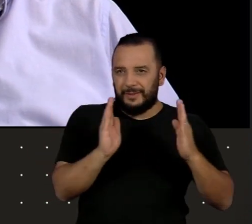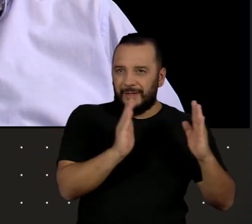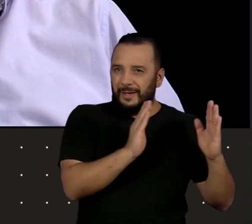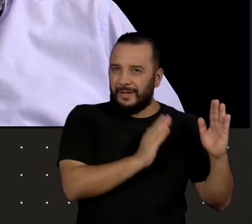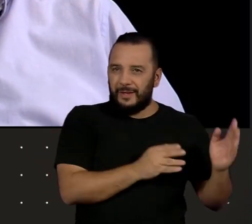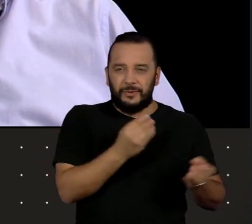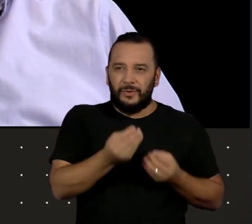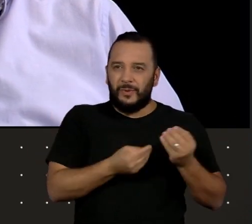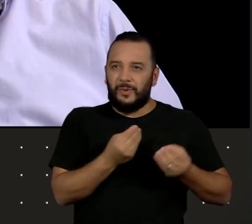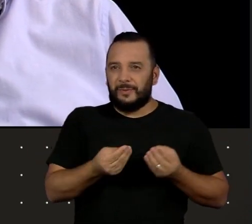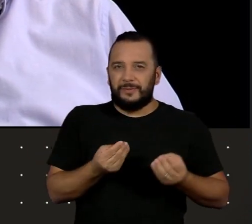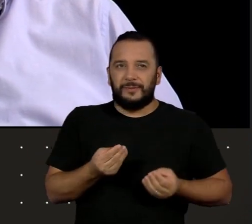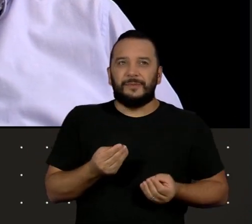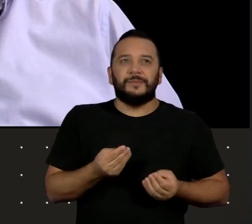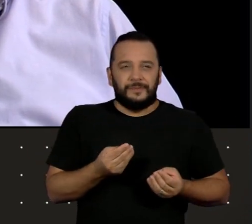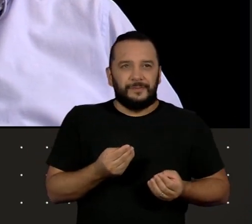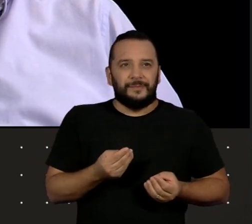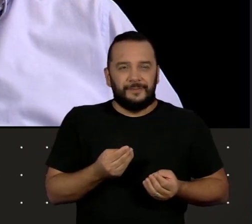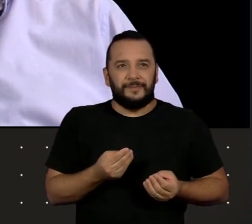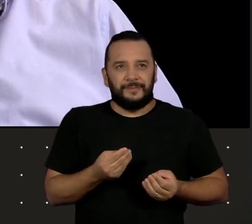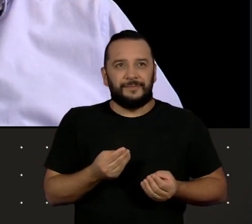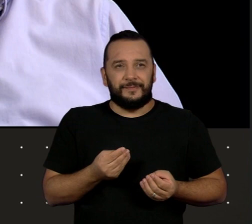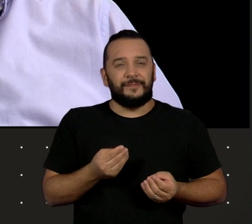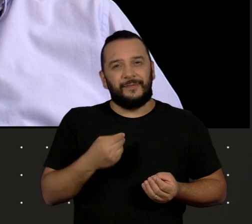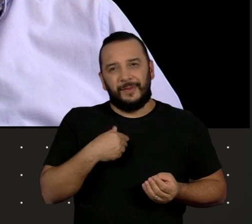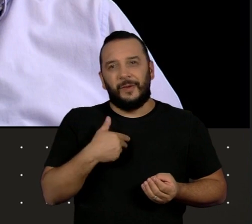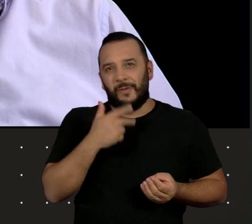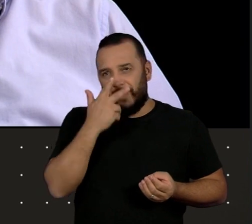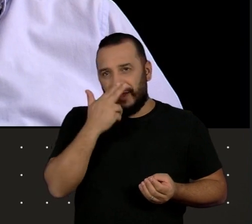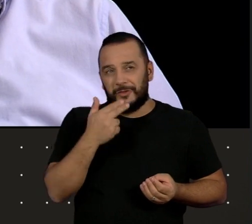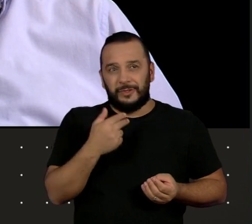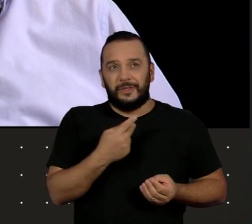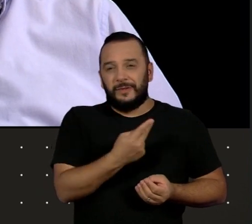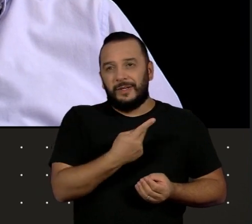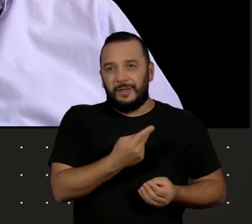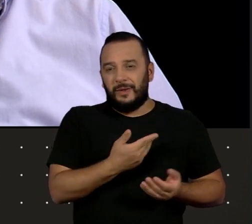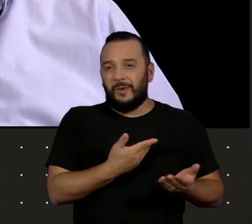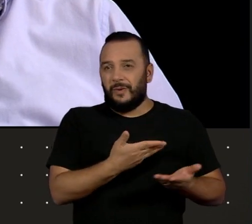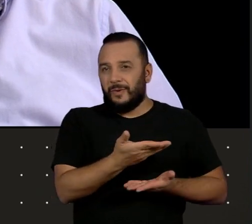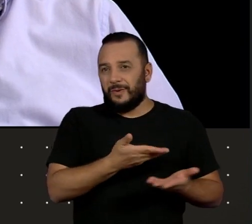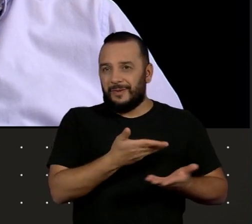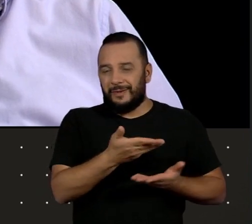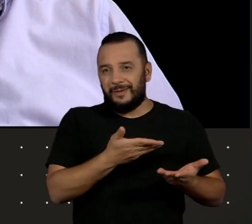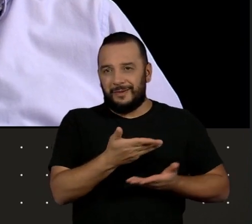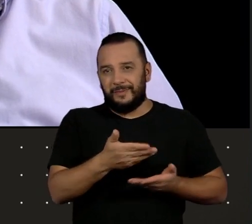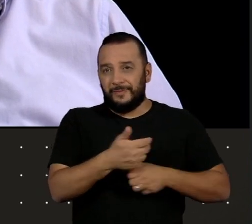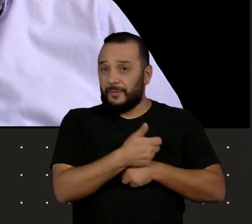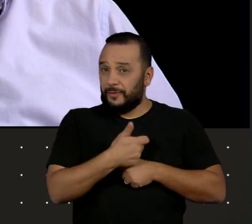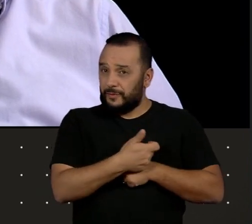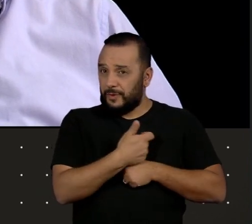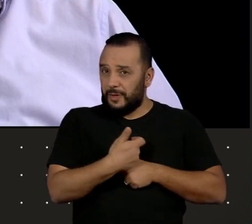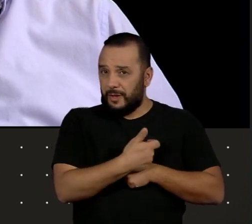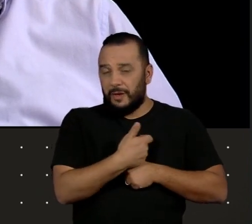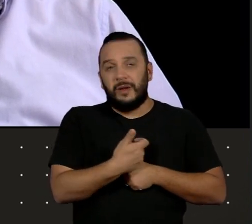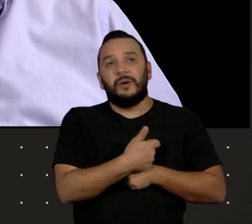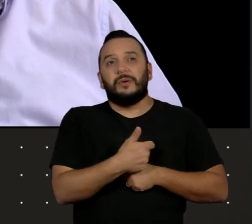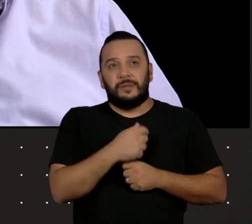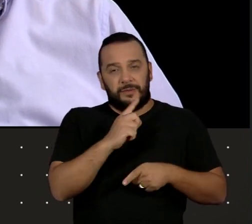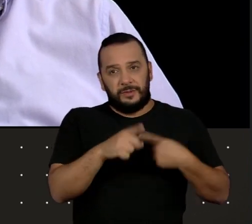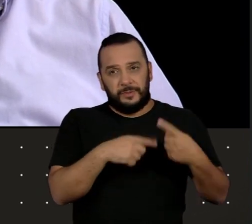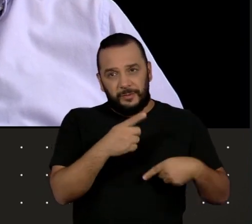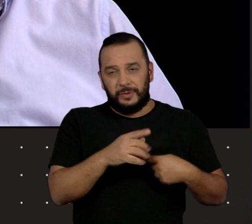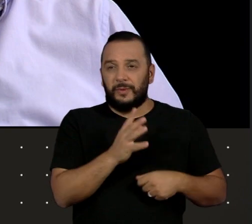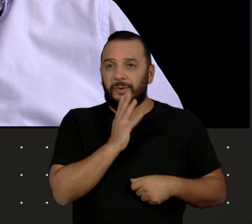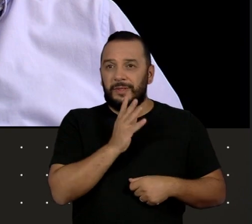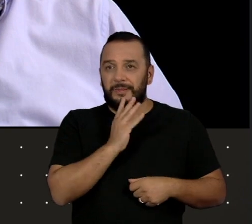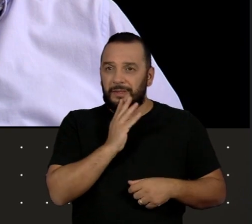eu acho que o Otávio, a gente começou com uma relação profissional, né? A gente foi se conhecer para ver se a gente trabalhava junto, porque era uma